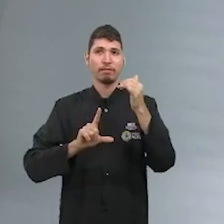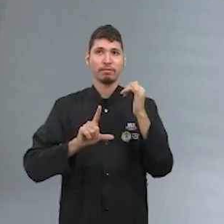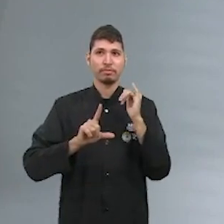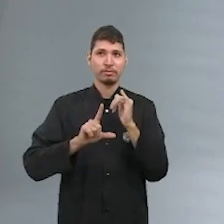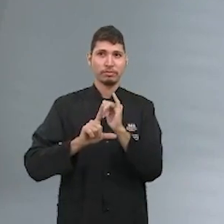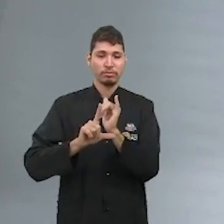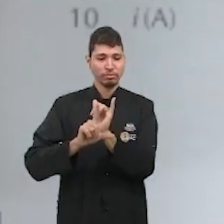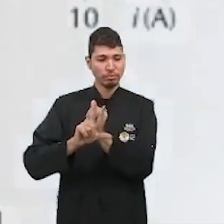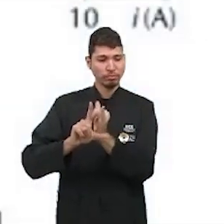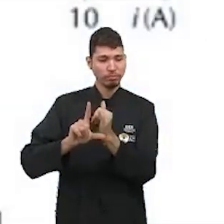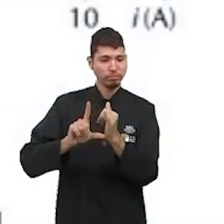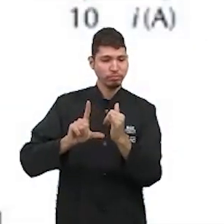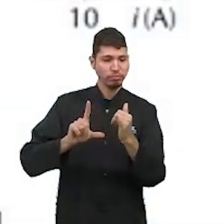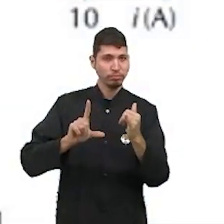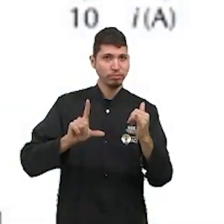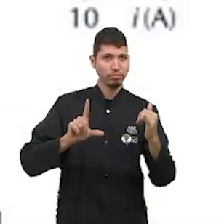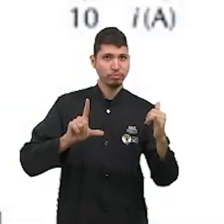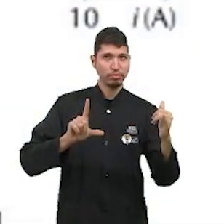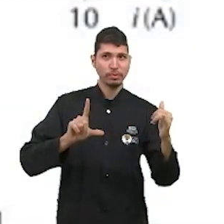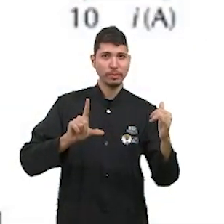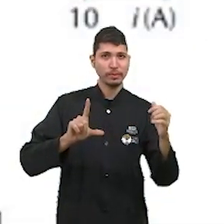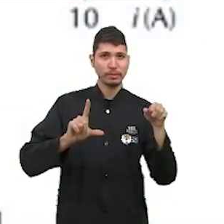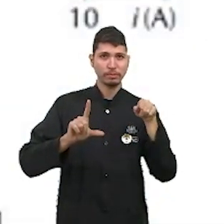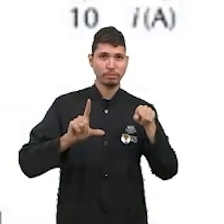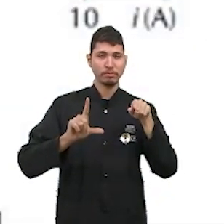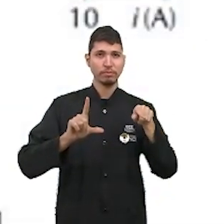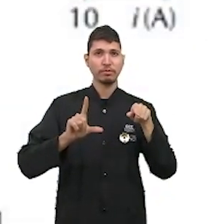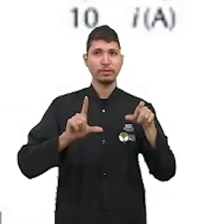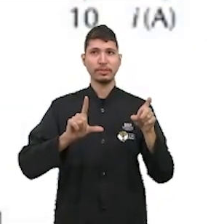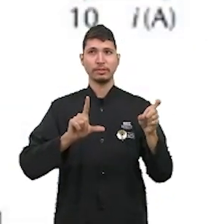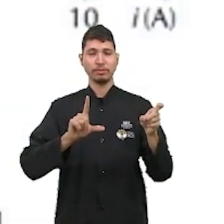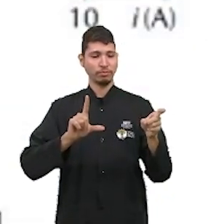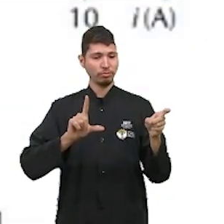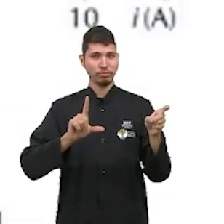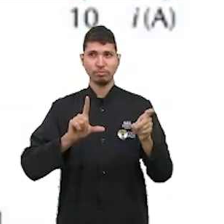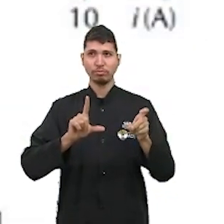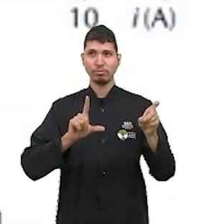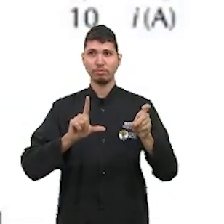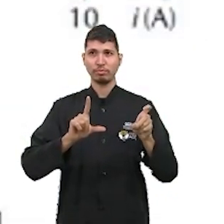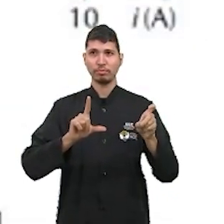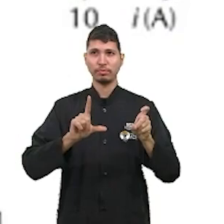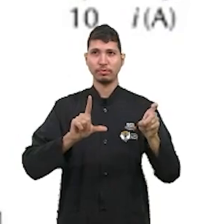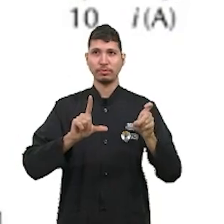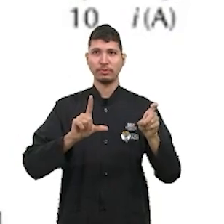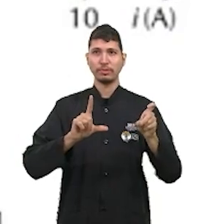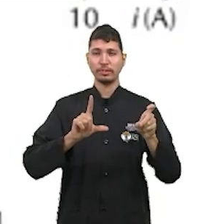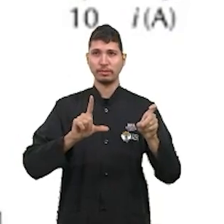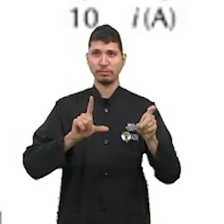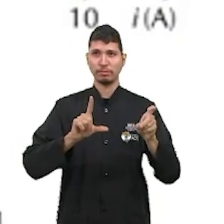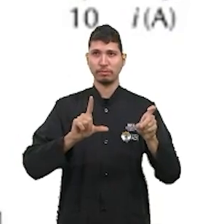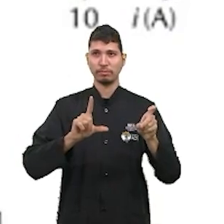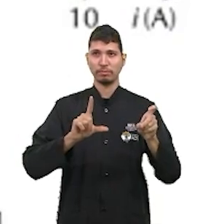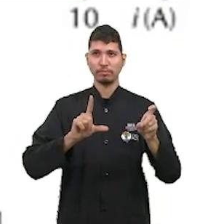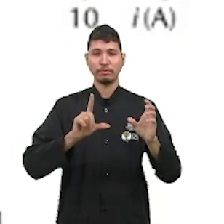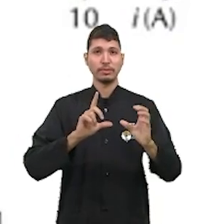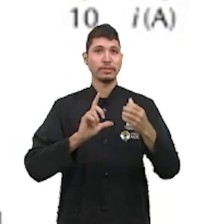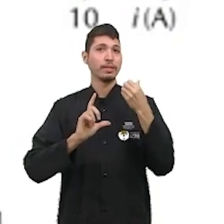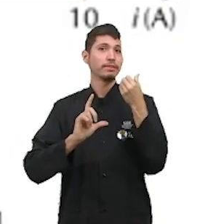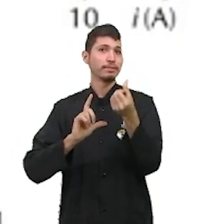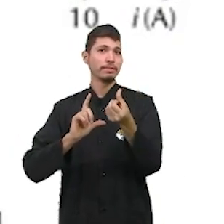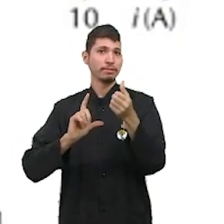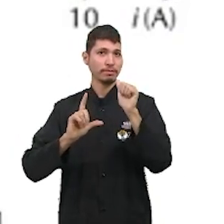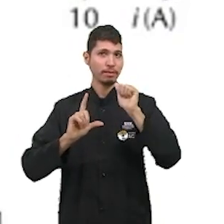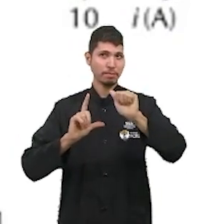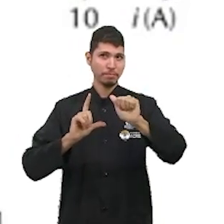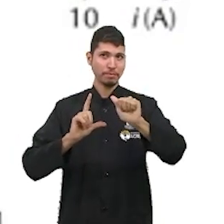corrente está no eixo X, aqui, ó. E no meu elemento 1, ela está valendo 6 amperes, tudo bem? 6